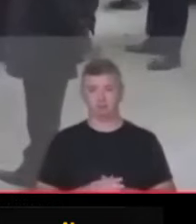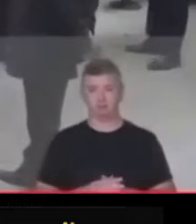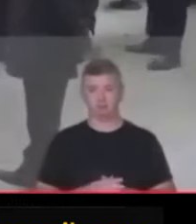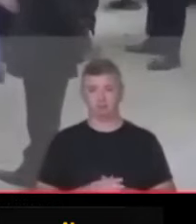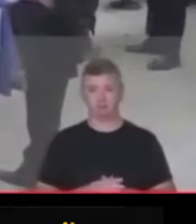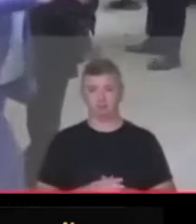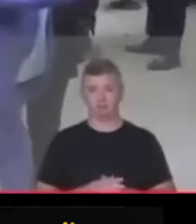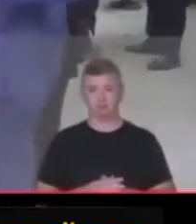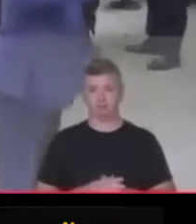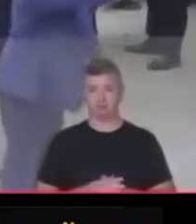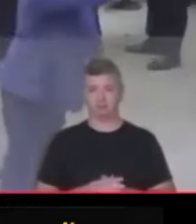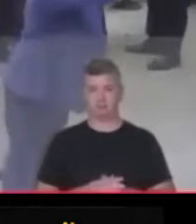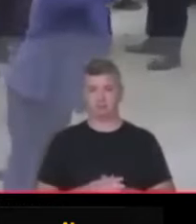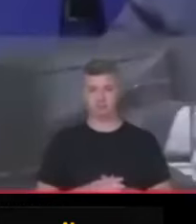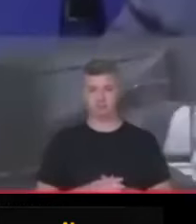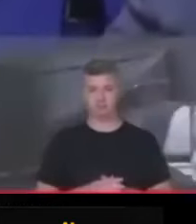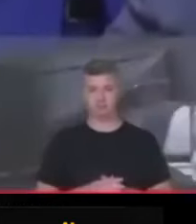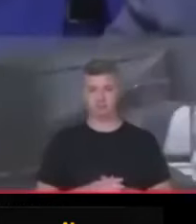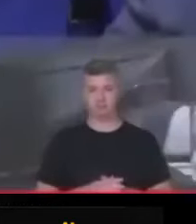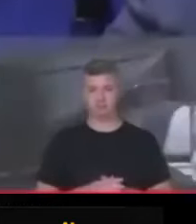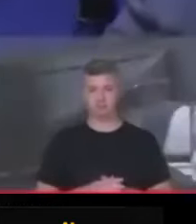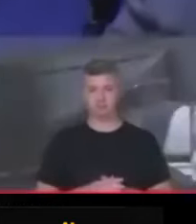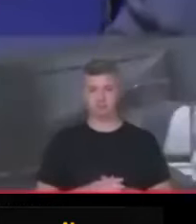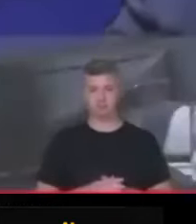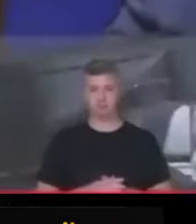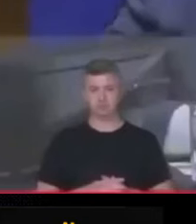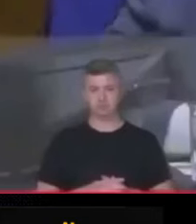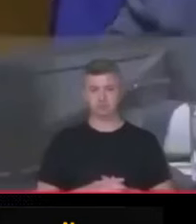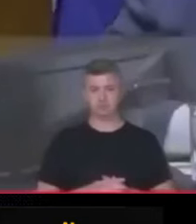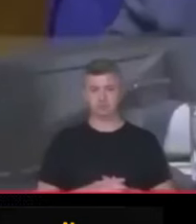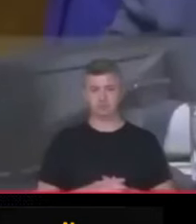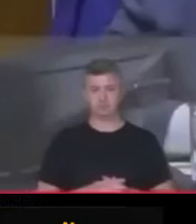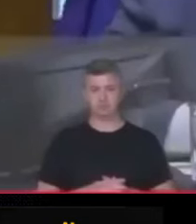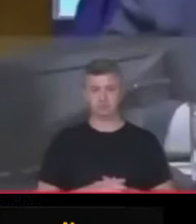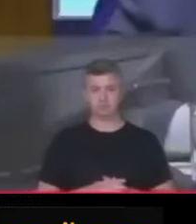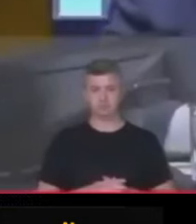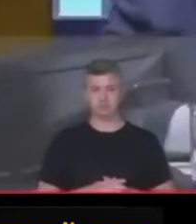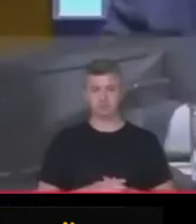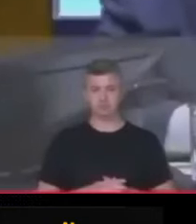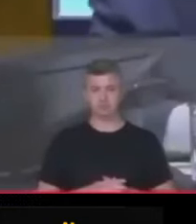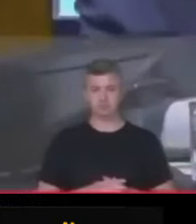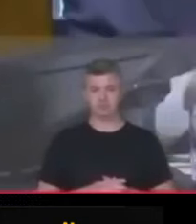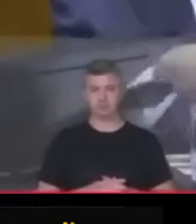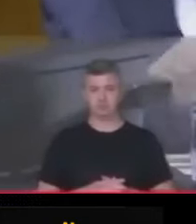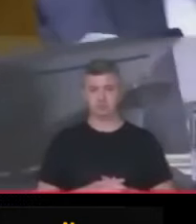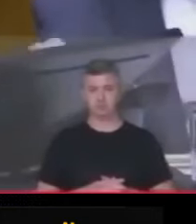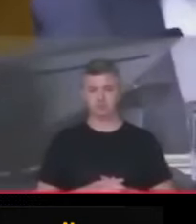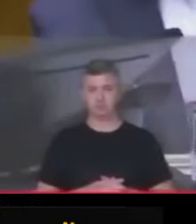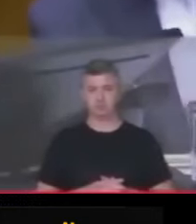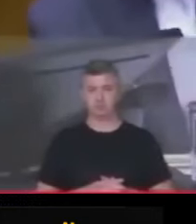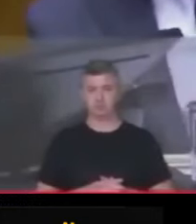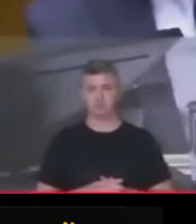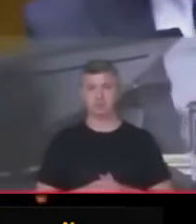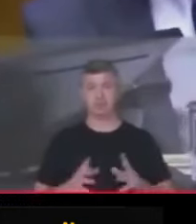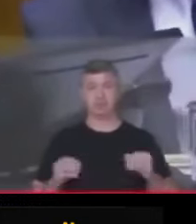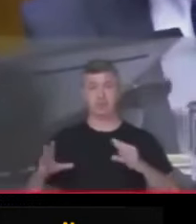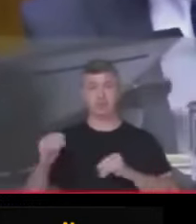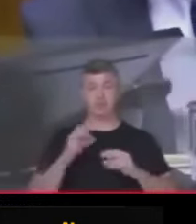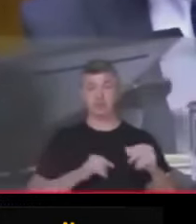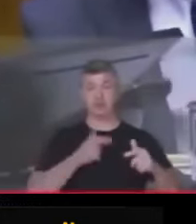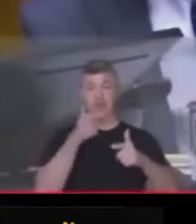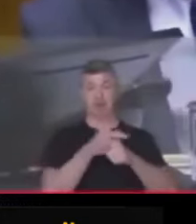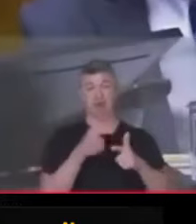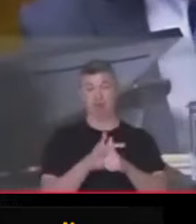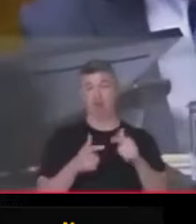Campanha de Bolsonaro, vamos rapaz. Ouvir, o deputado levantou uma questão de ordem. Durador. É isso que o senhor é. Senhores deputados, senhores